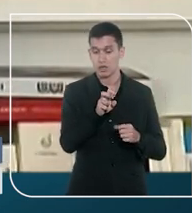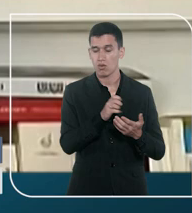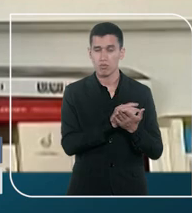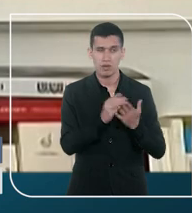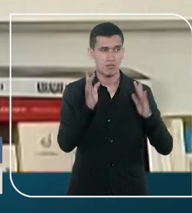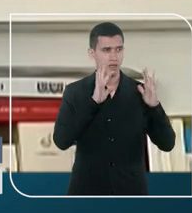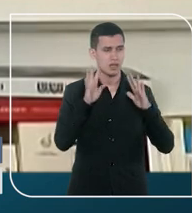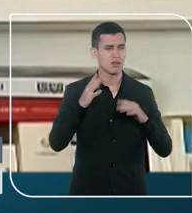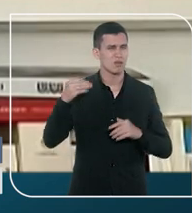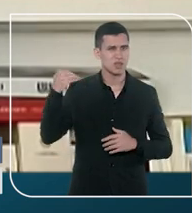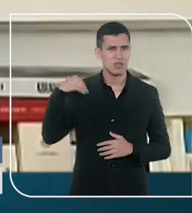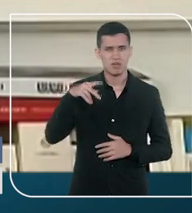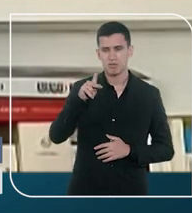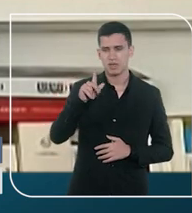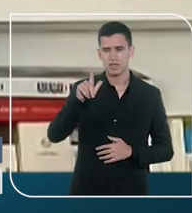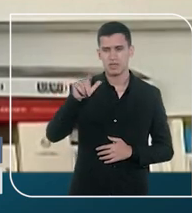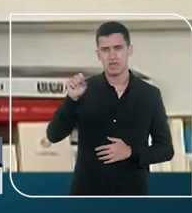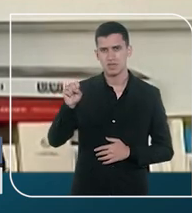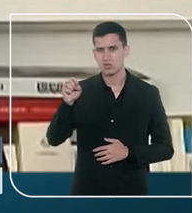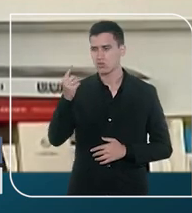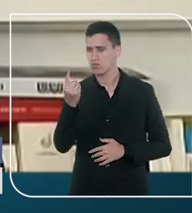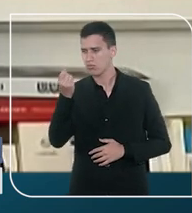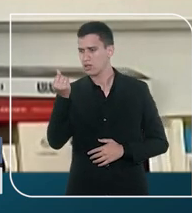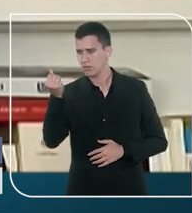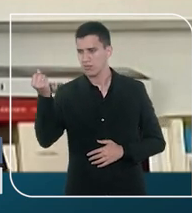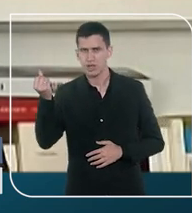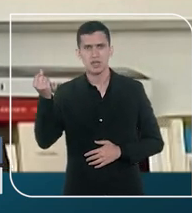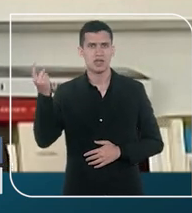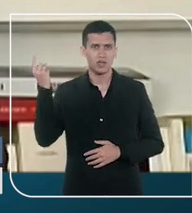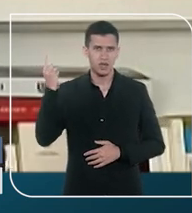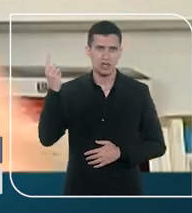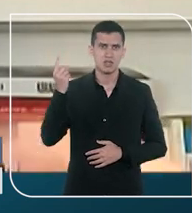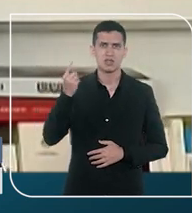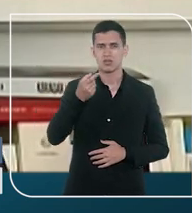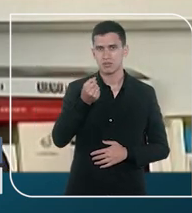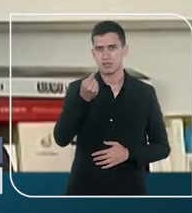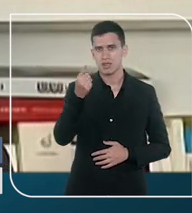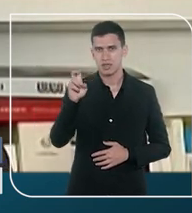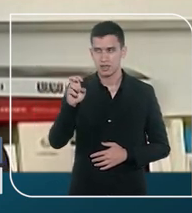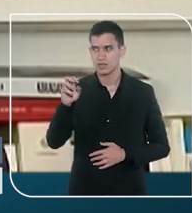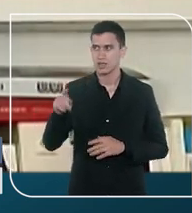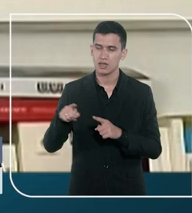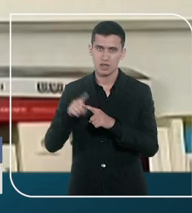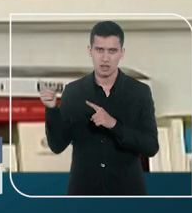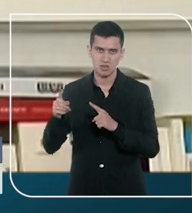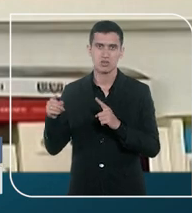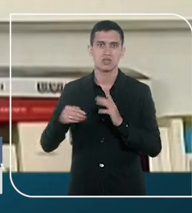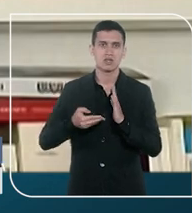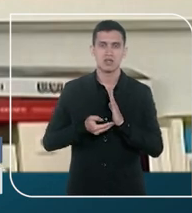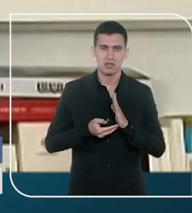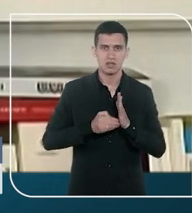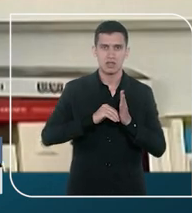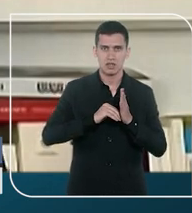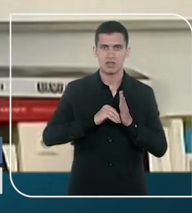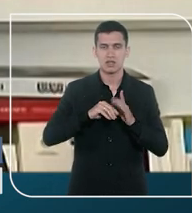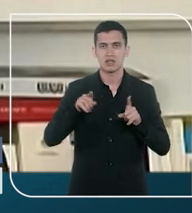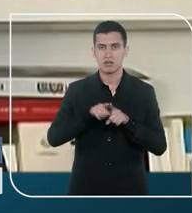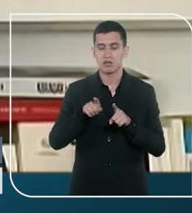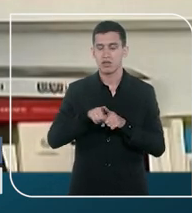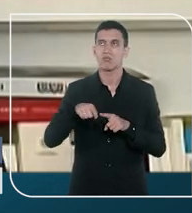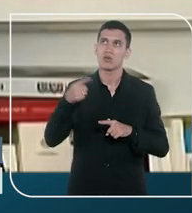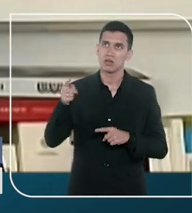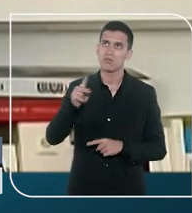com o PLS 166 de 2010, lá no Senado Federal. Depois, quando vai para a Câmara dos Deputados, é o PL